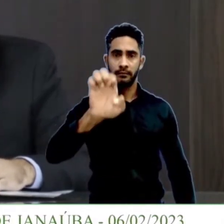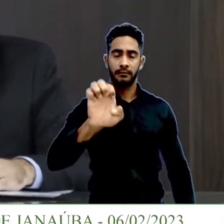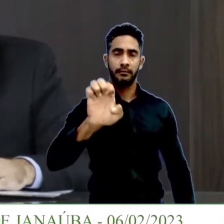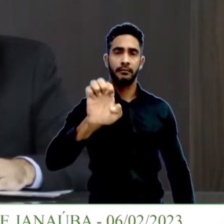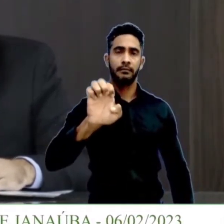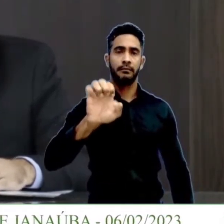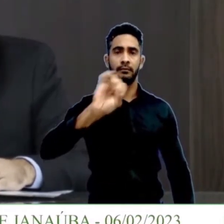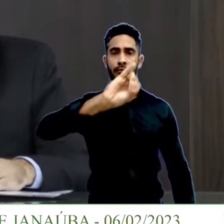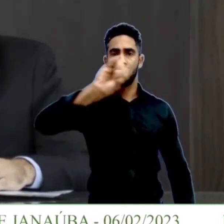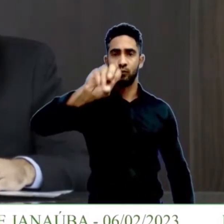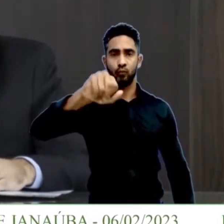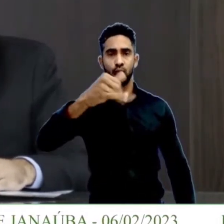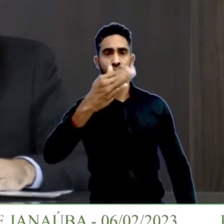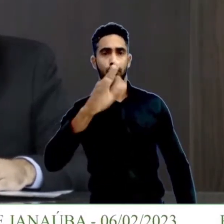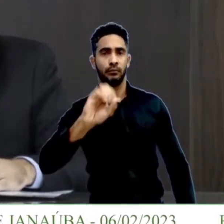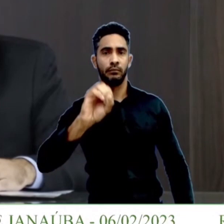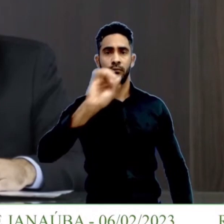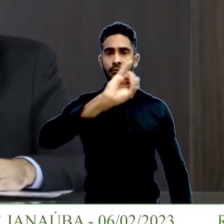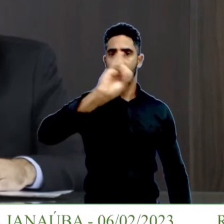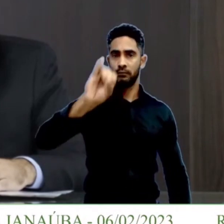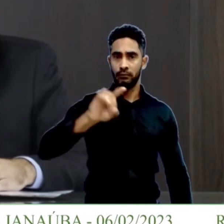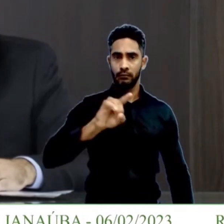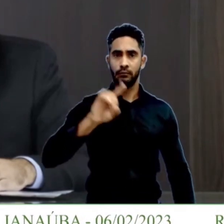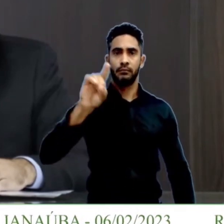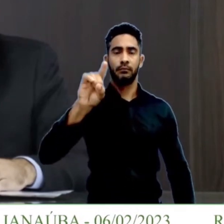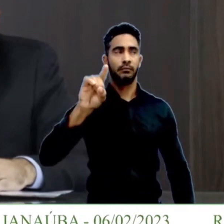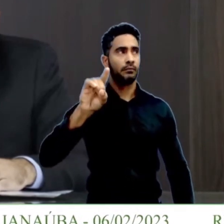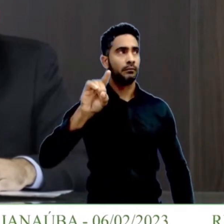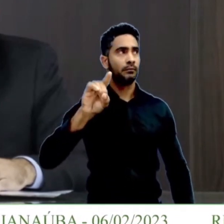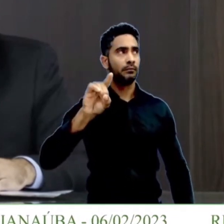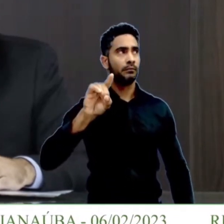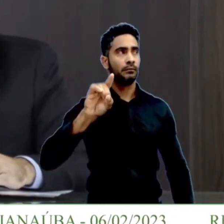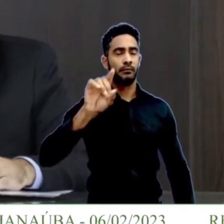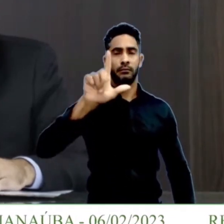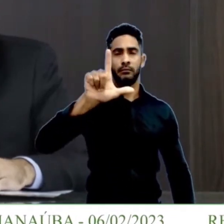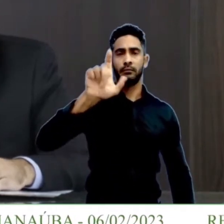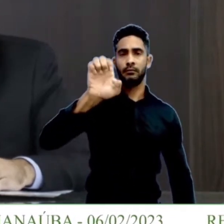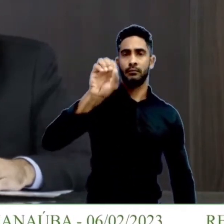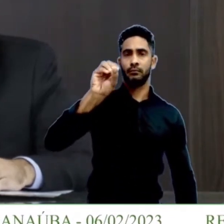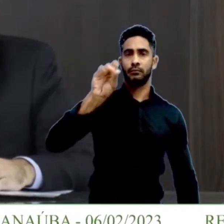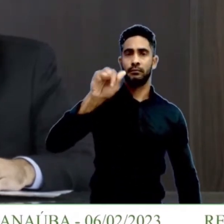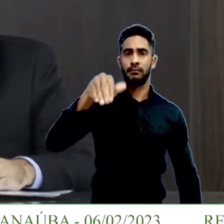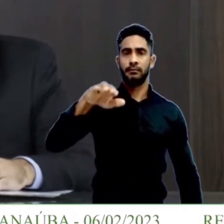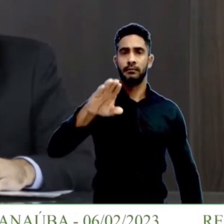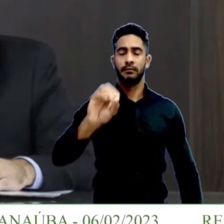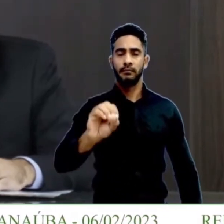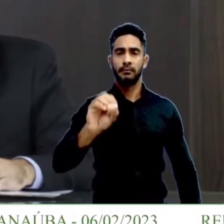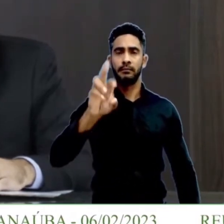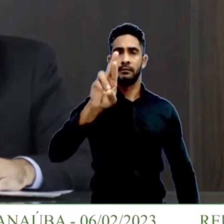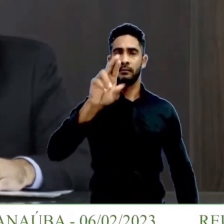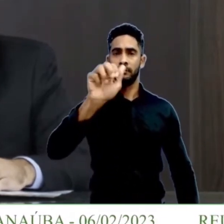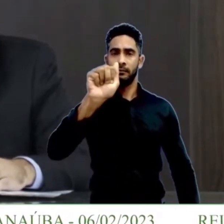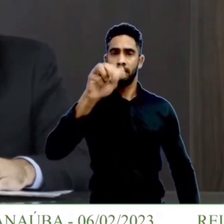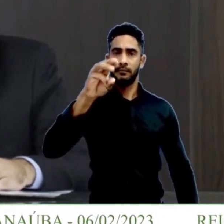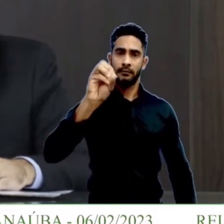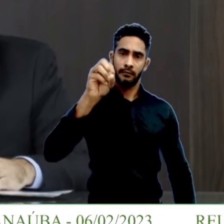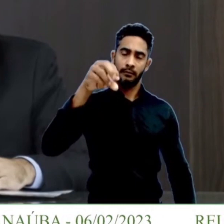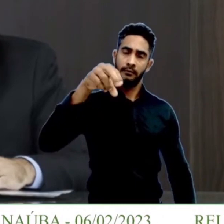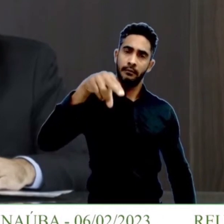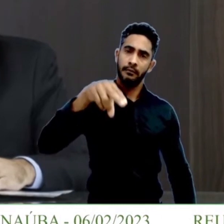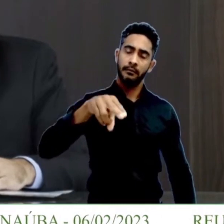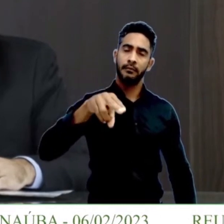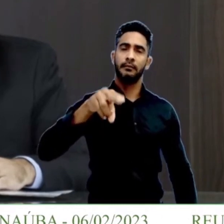Pedro, João Pereira da Silva, José Tarcísio Mendes, Leobino Antunes de Bem, Ramon Alexandre